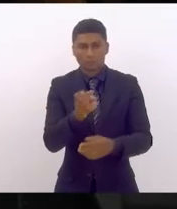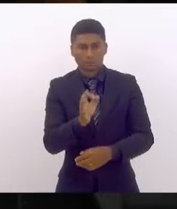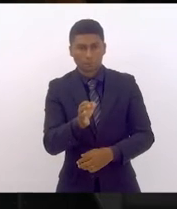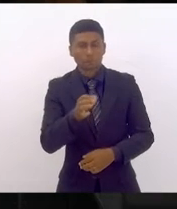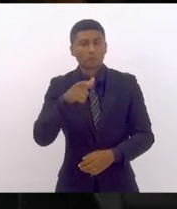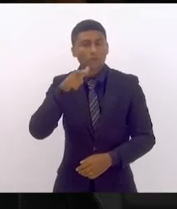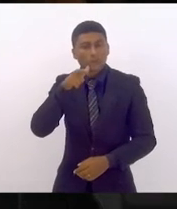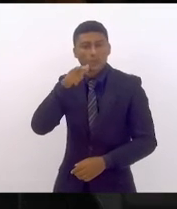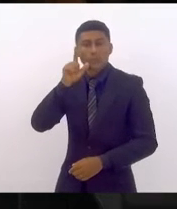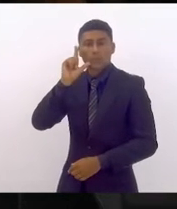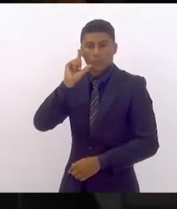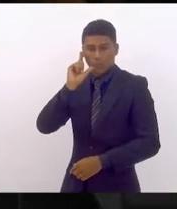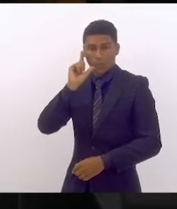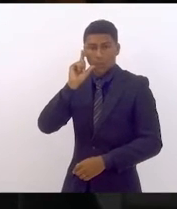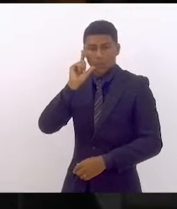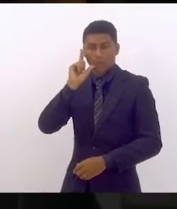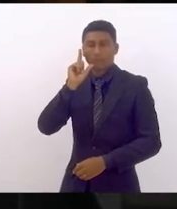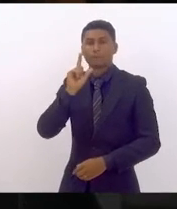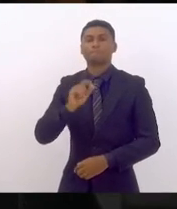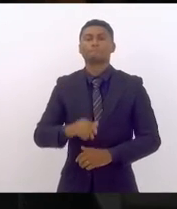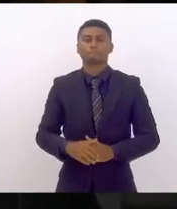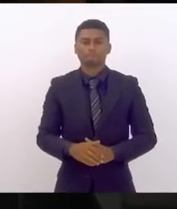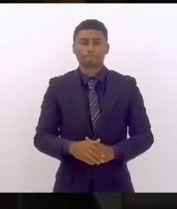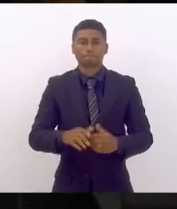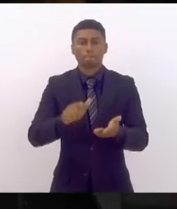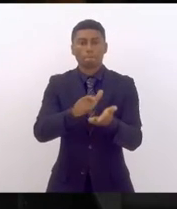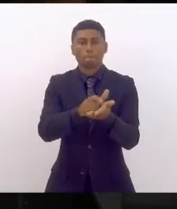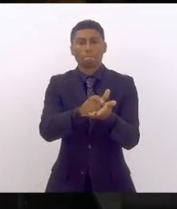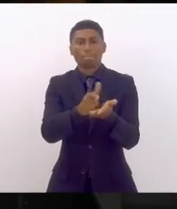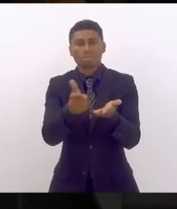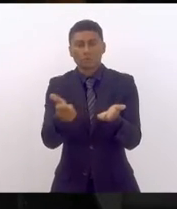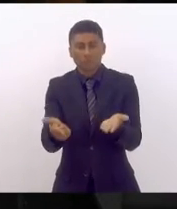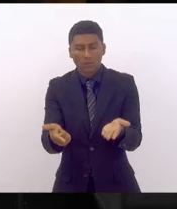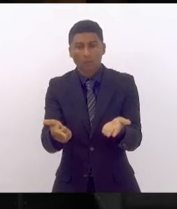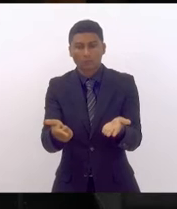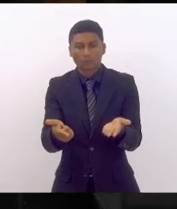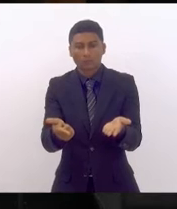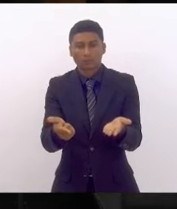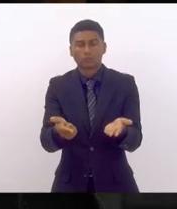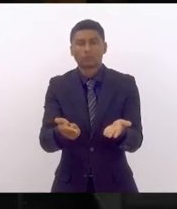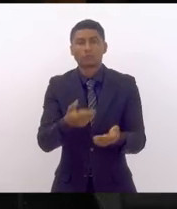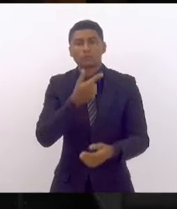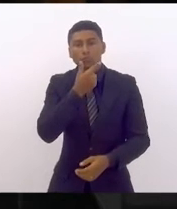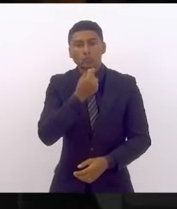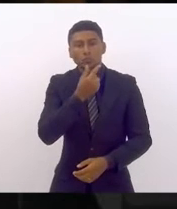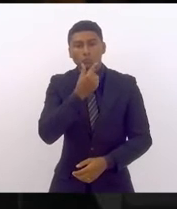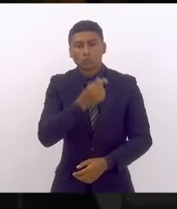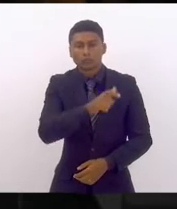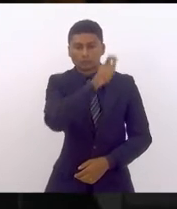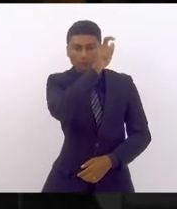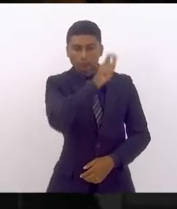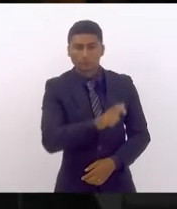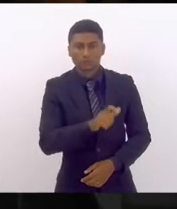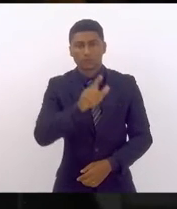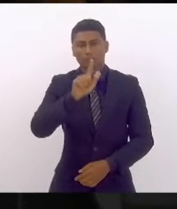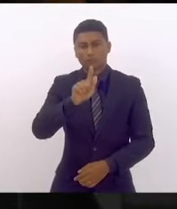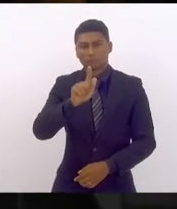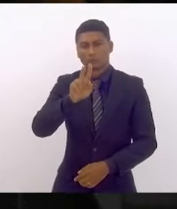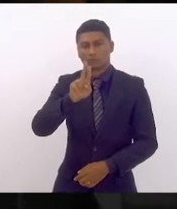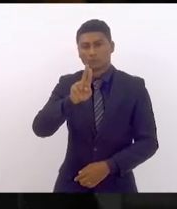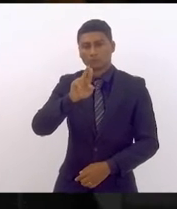do credenciado Jornalista Guilherme Amado que